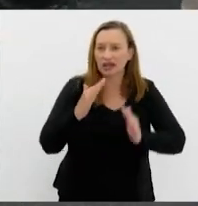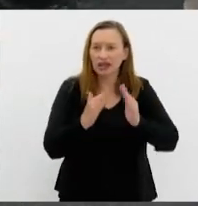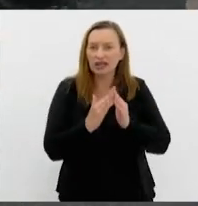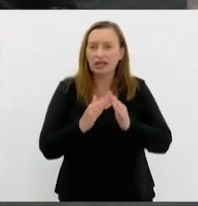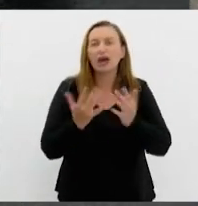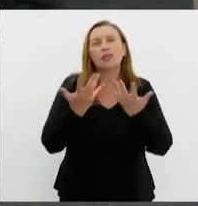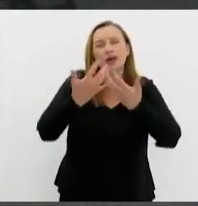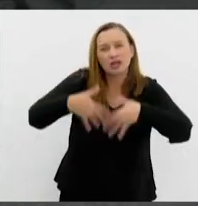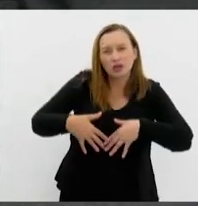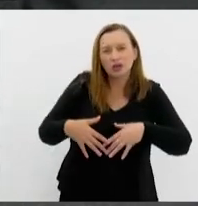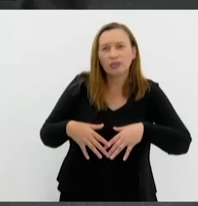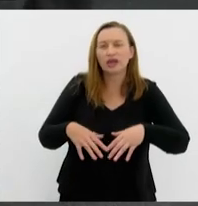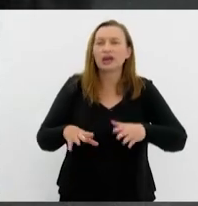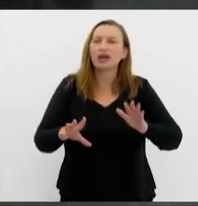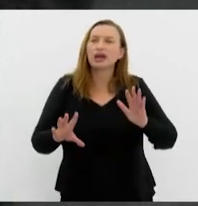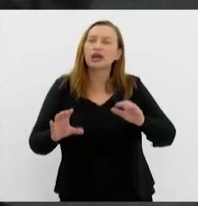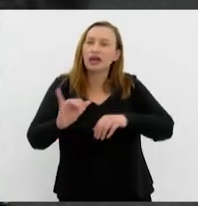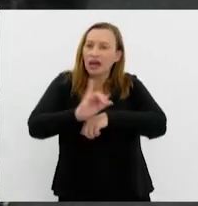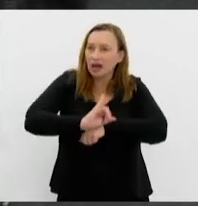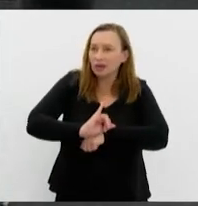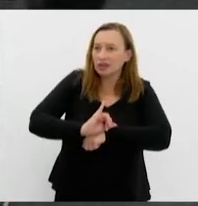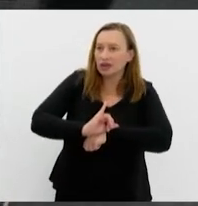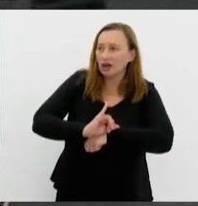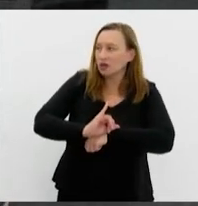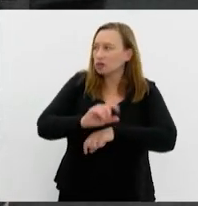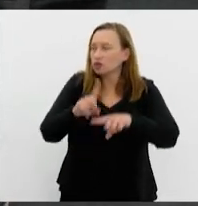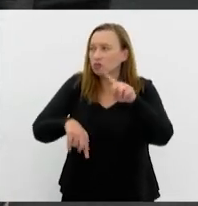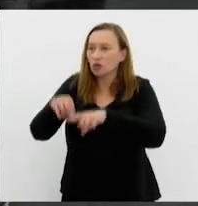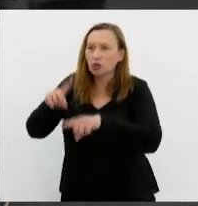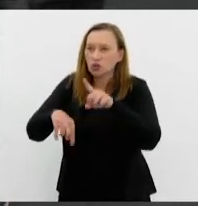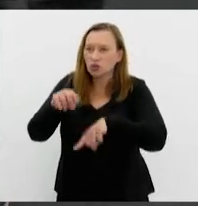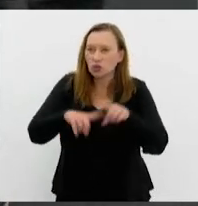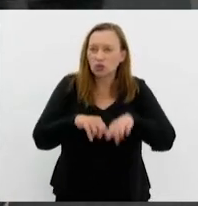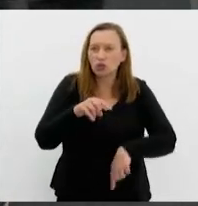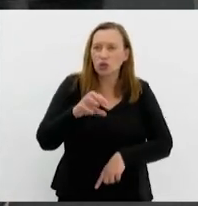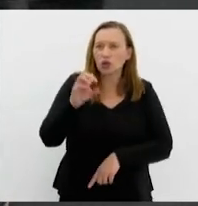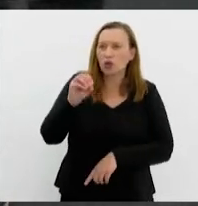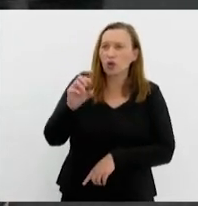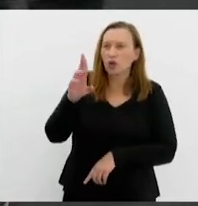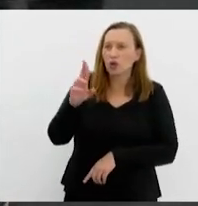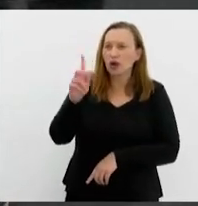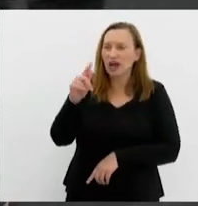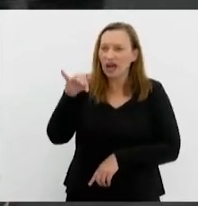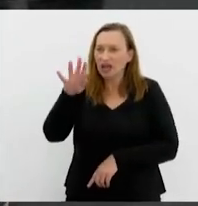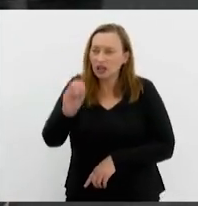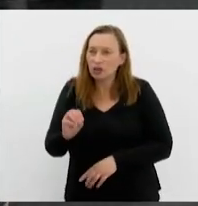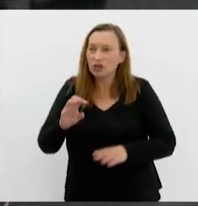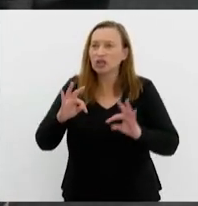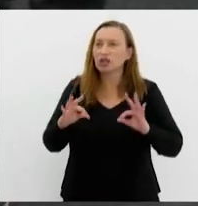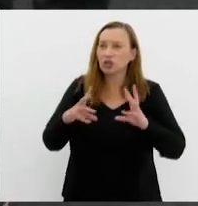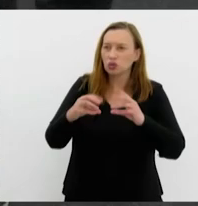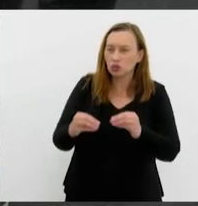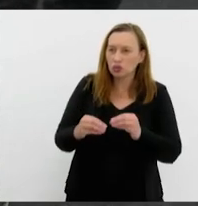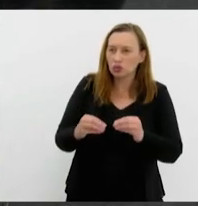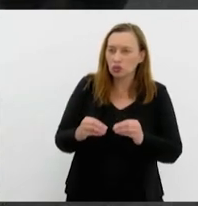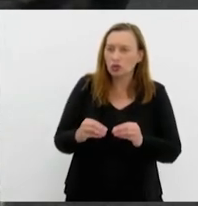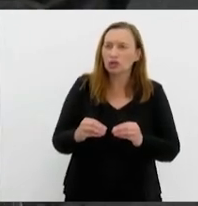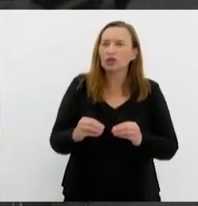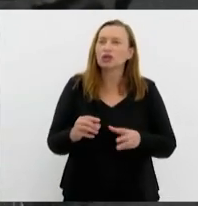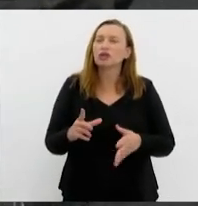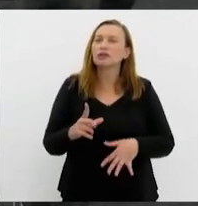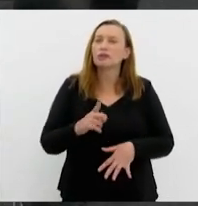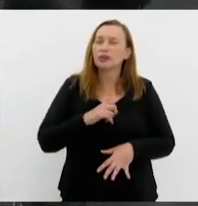a capital estadual dos produtos orgânicos, está lá o Brejal, que virou uma referência para isso. Então tem tudo a ver nós termos